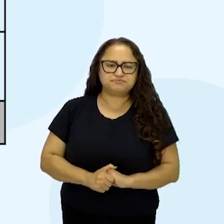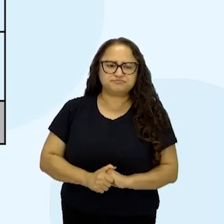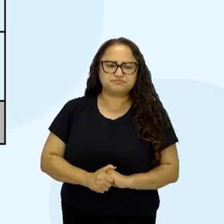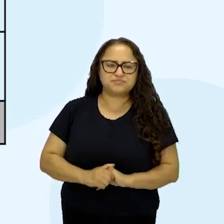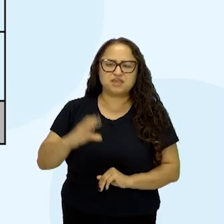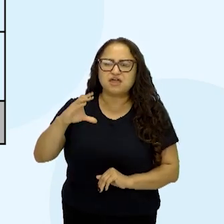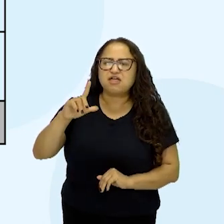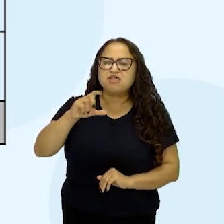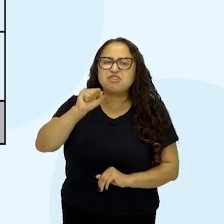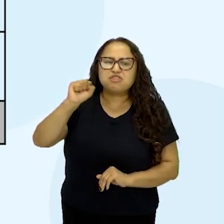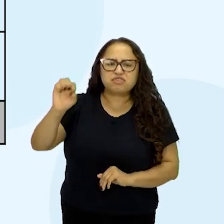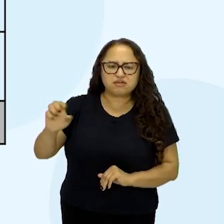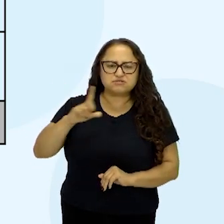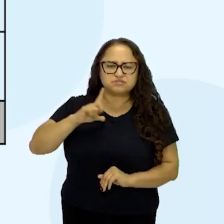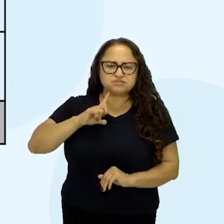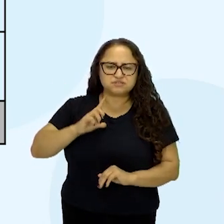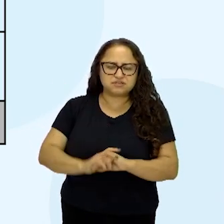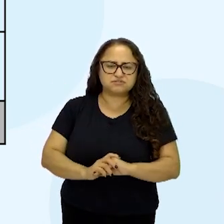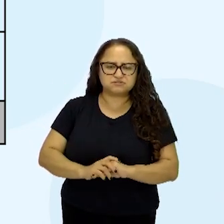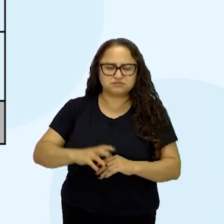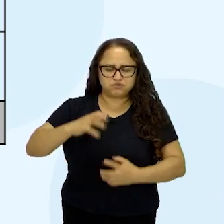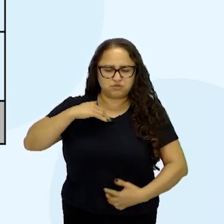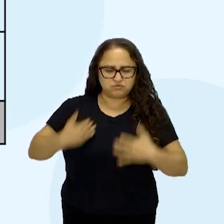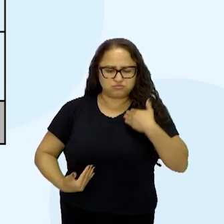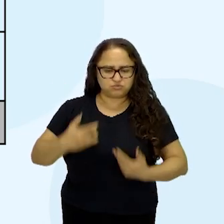cells, circulatory system,